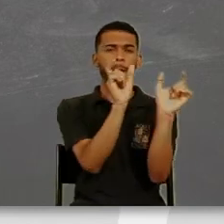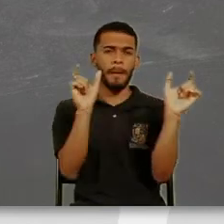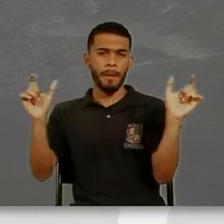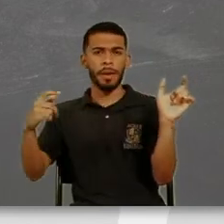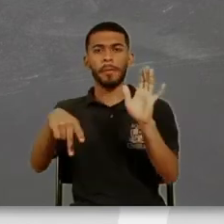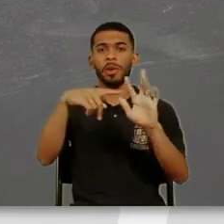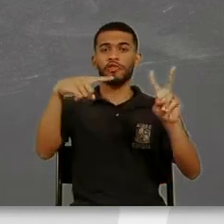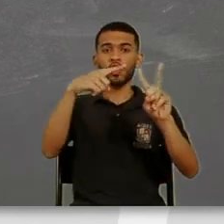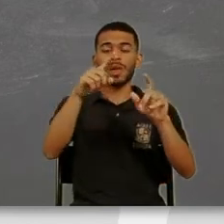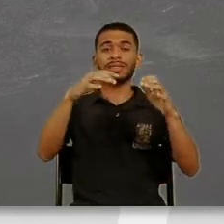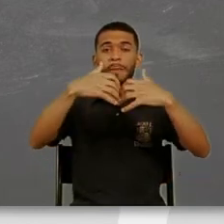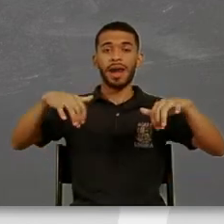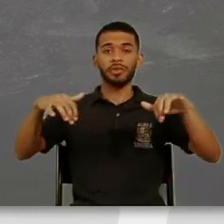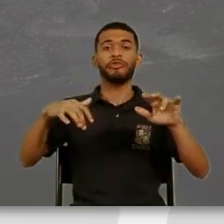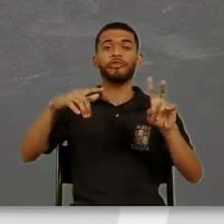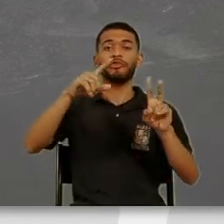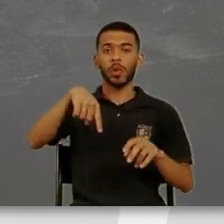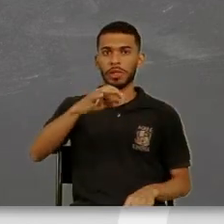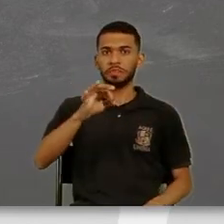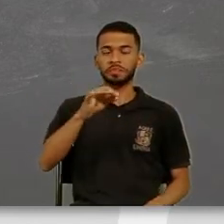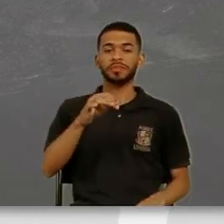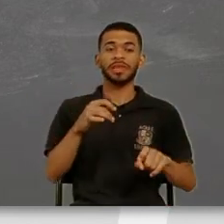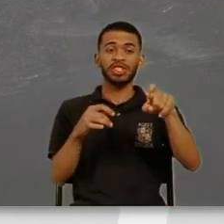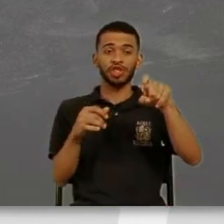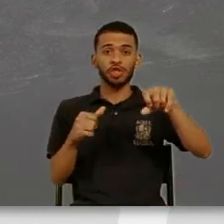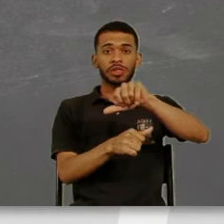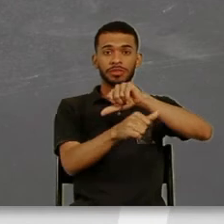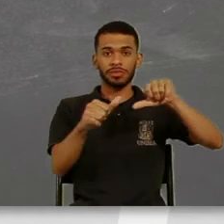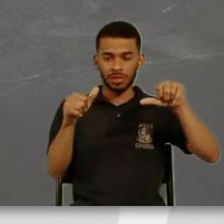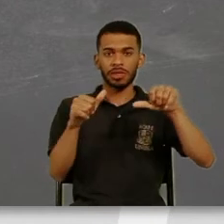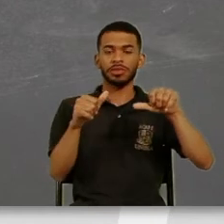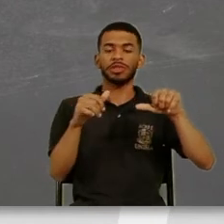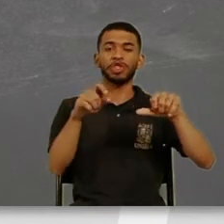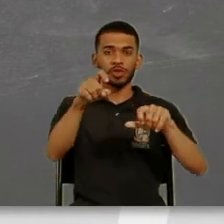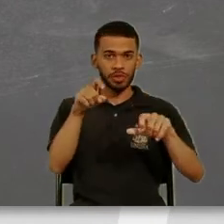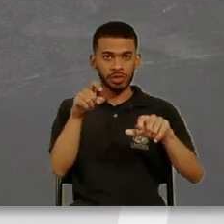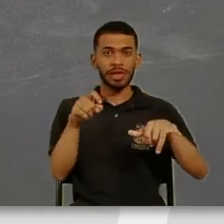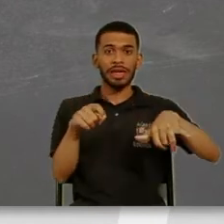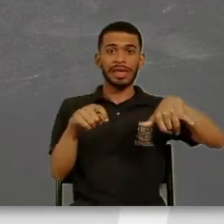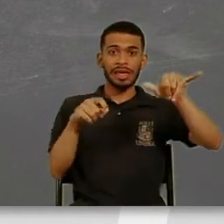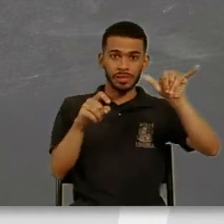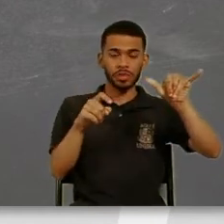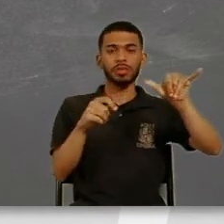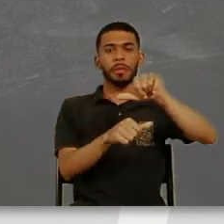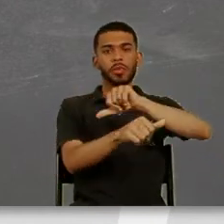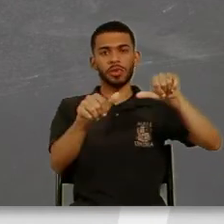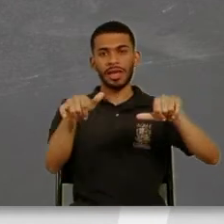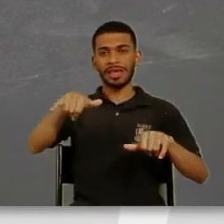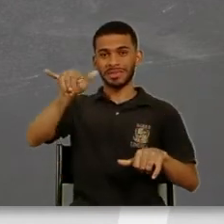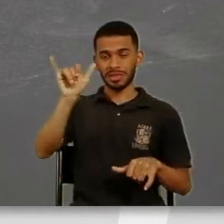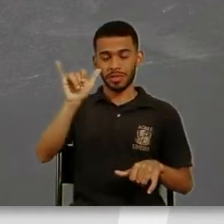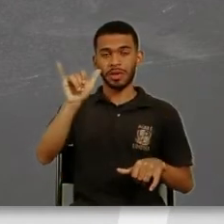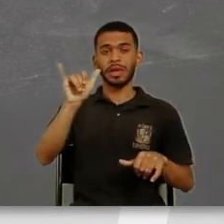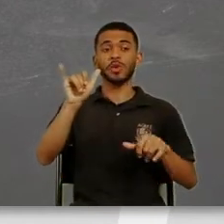vetor é separado por vírgula. X se transforma em x, y se transforma em y e o